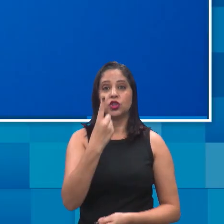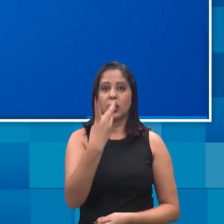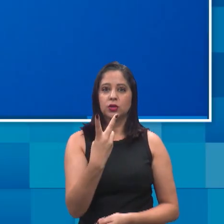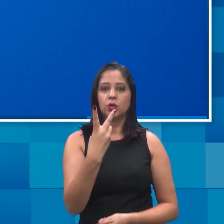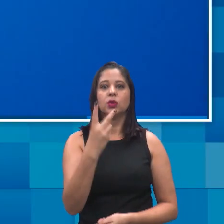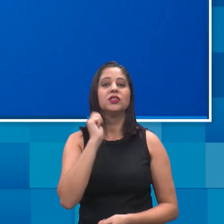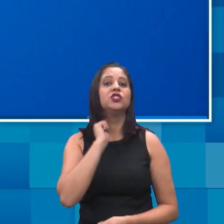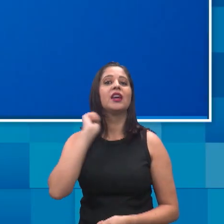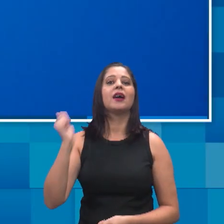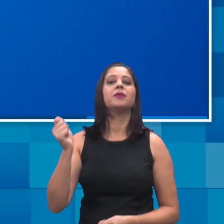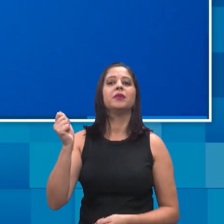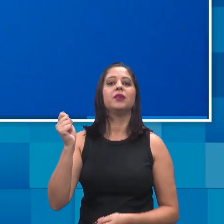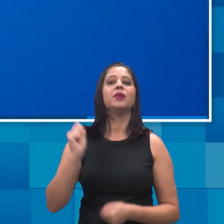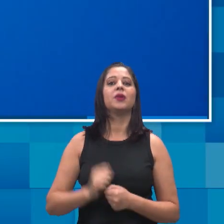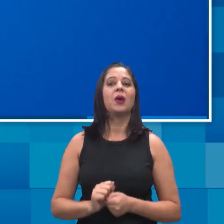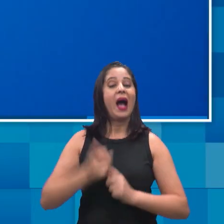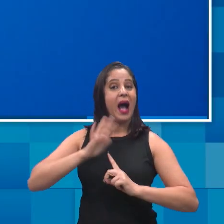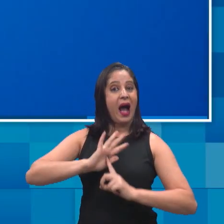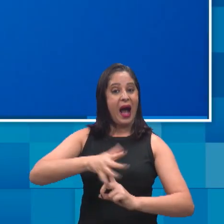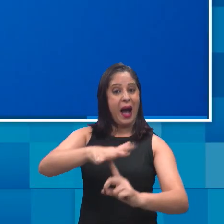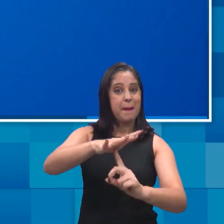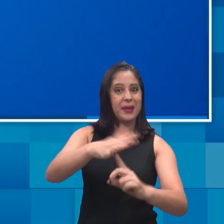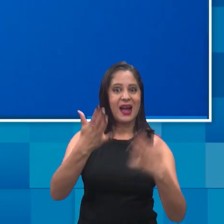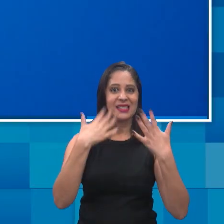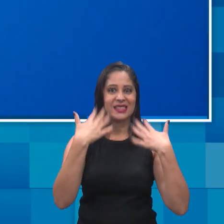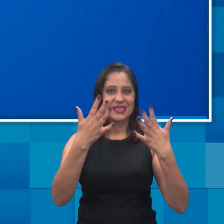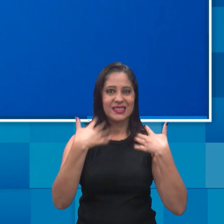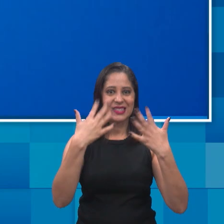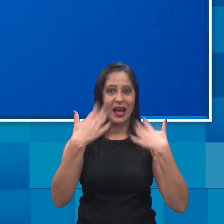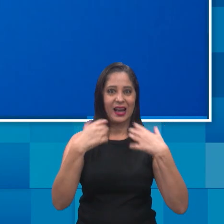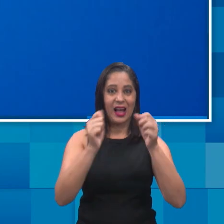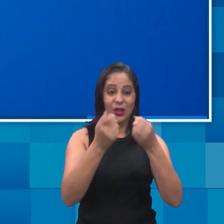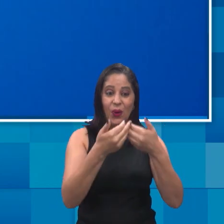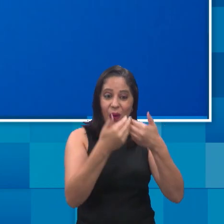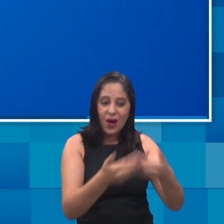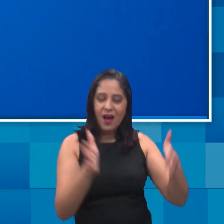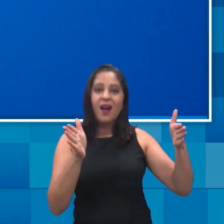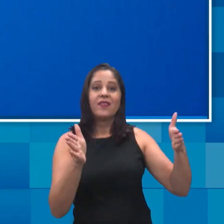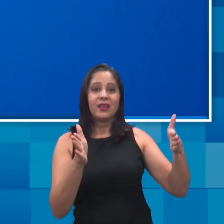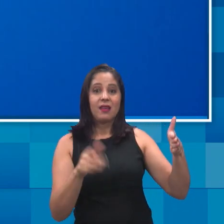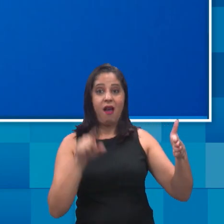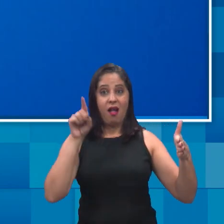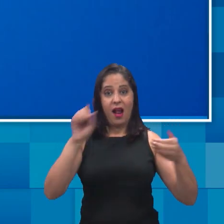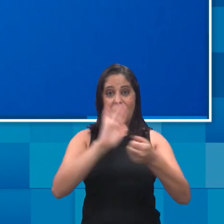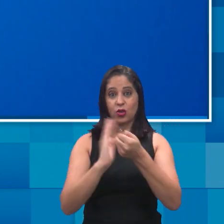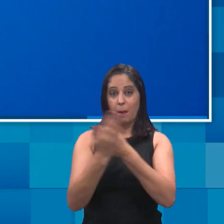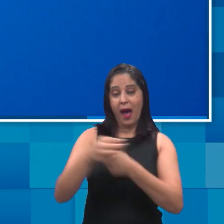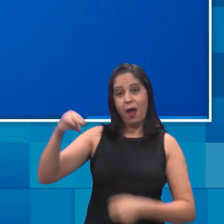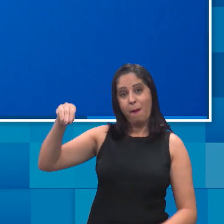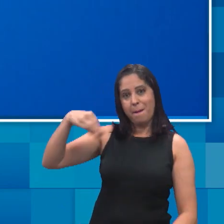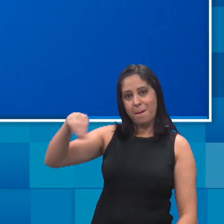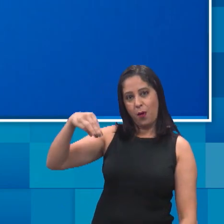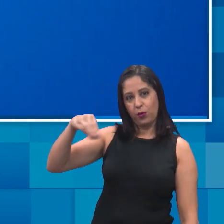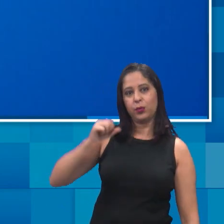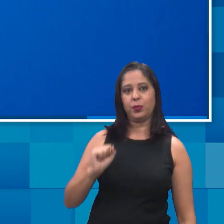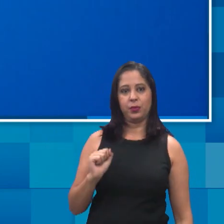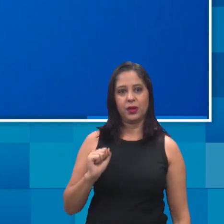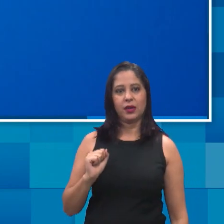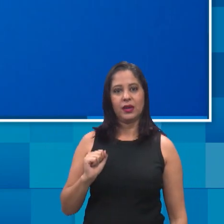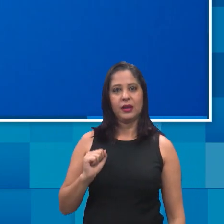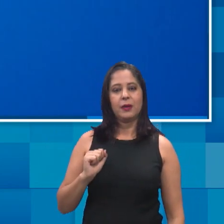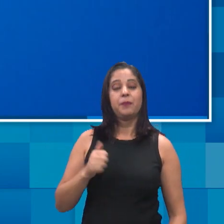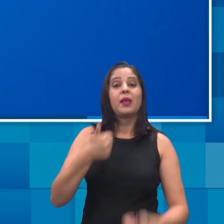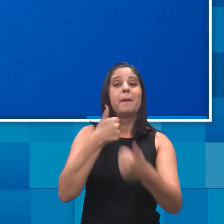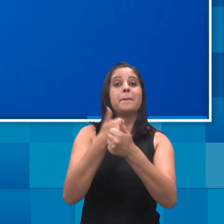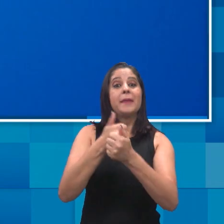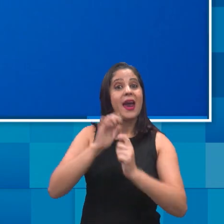a nossa Praça Verão, a grande inauguração lá da Praça Verão, lá no nosso Jardim Morumbi, na antiga Feira do Automóvel do